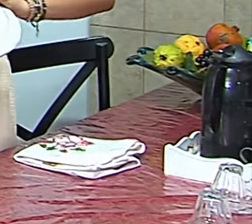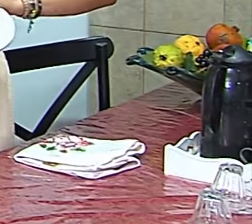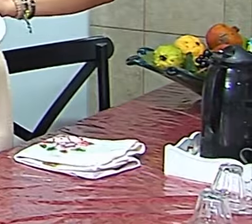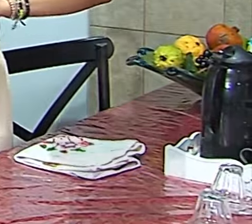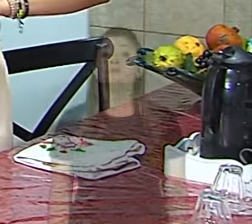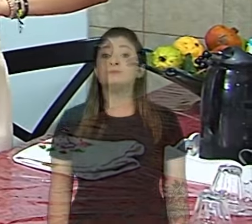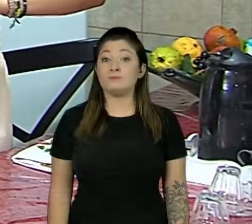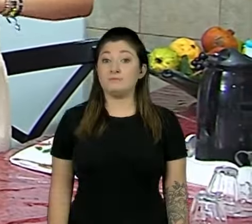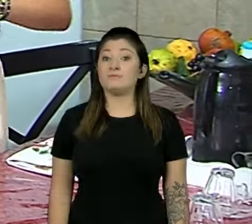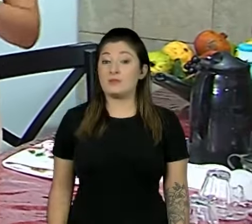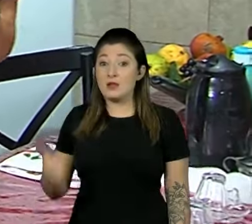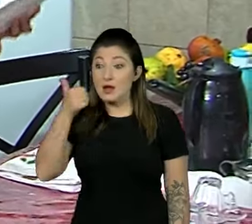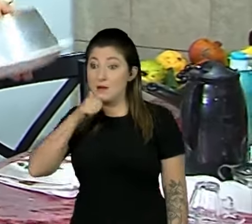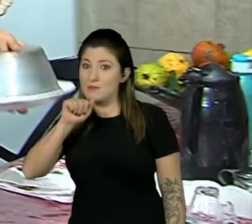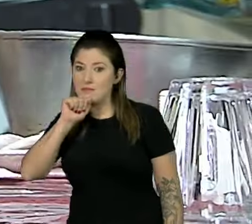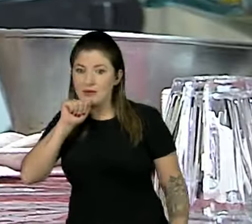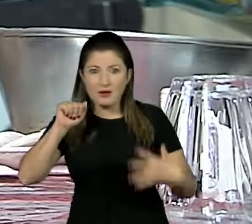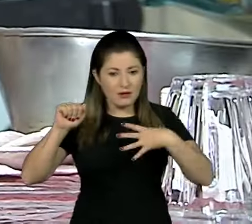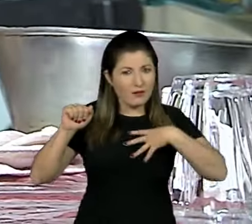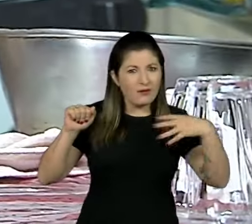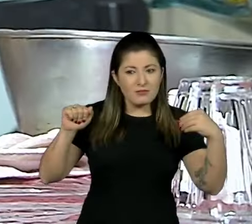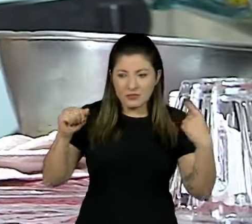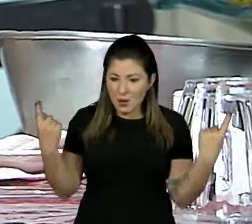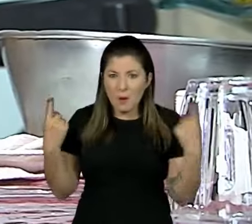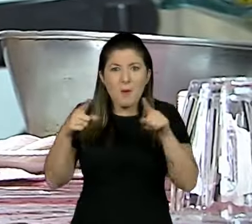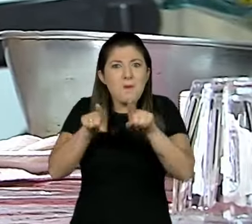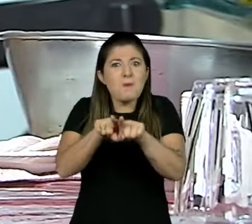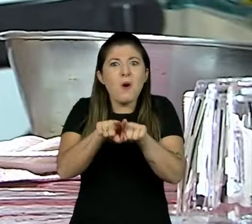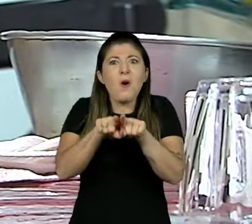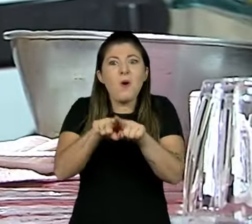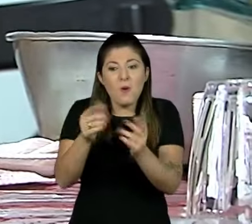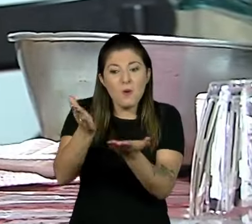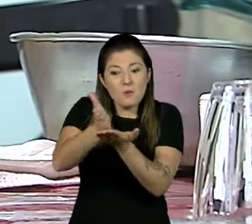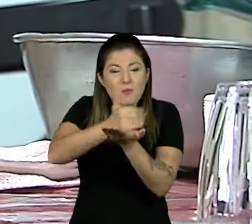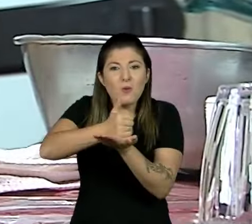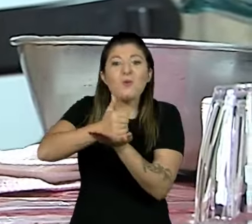Mãe e filhas são parceiras de bolos deliciosos.